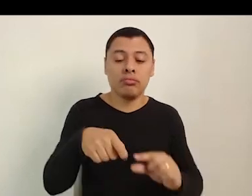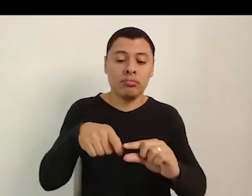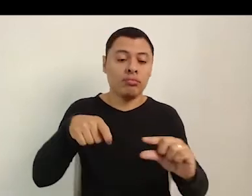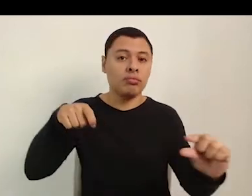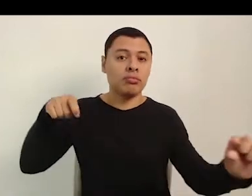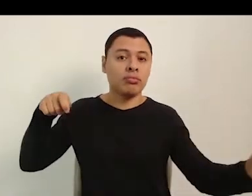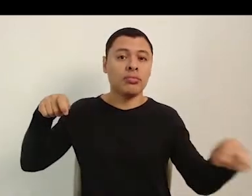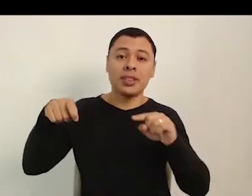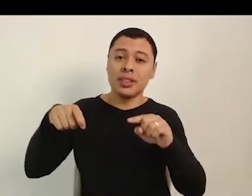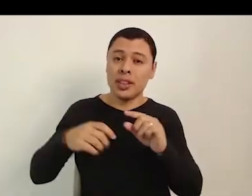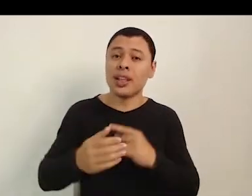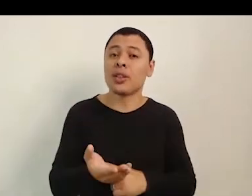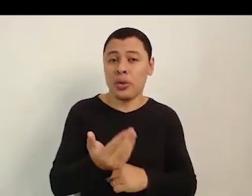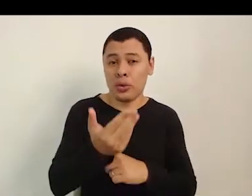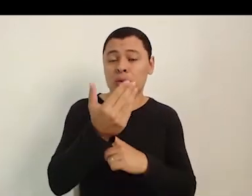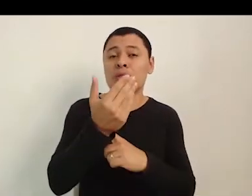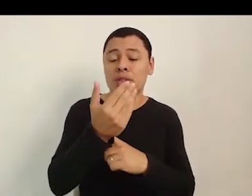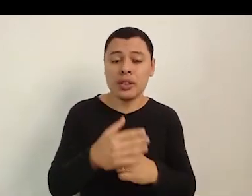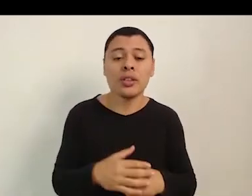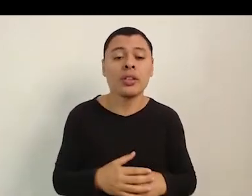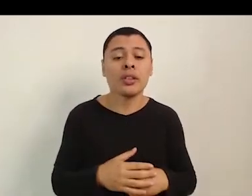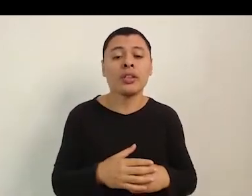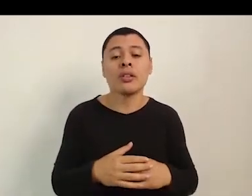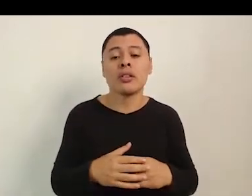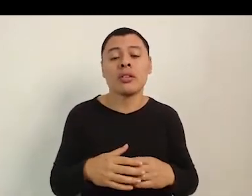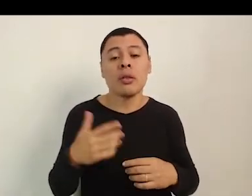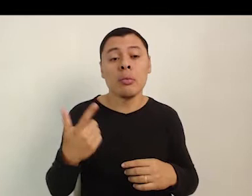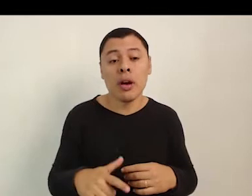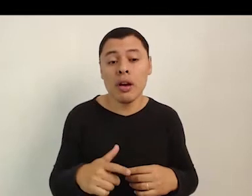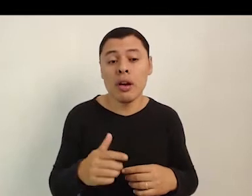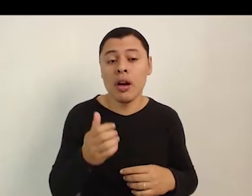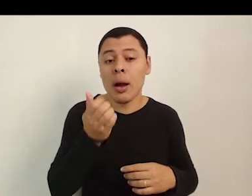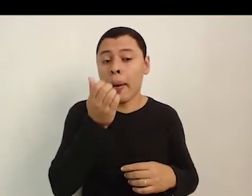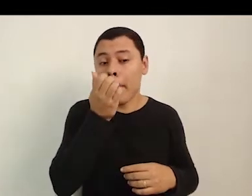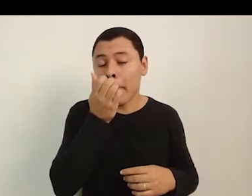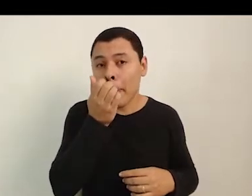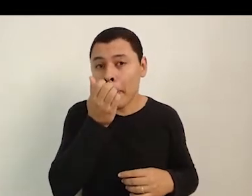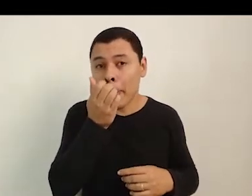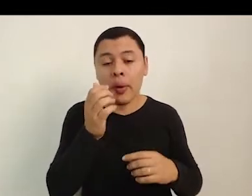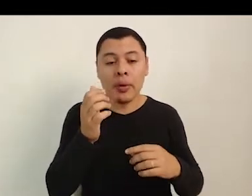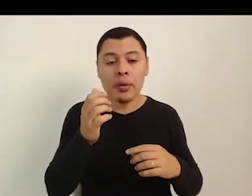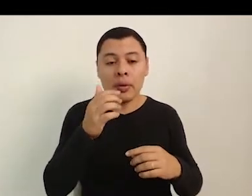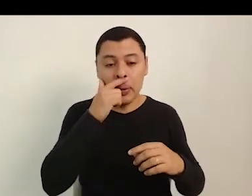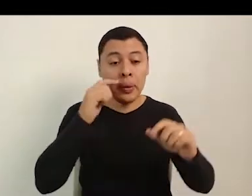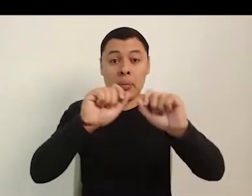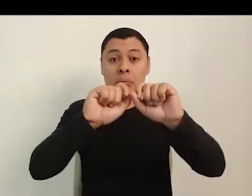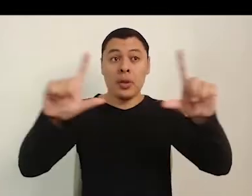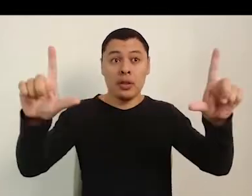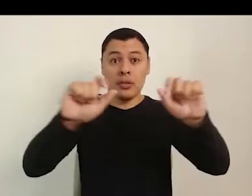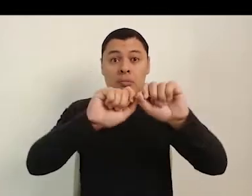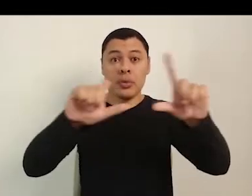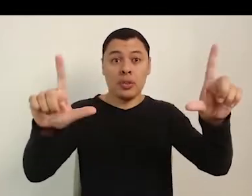tudo. Painéis de comunicação também são considerados tecnologias assistivas para pessoas